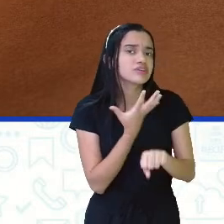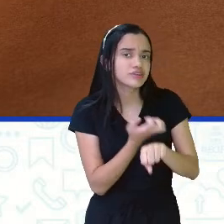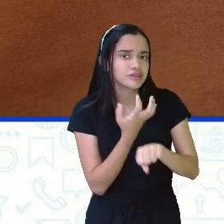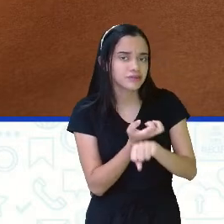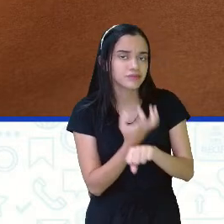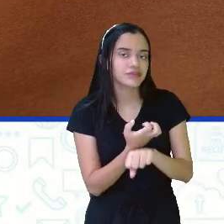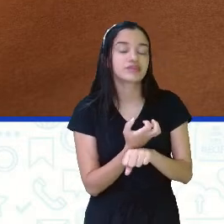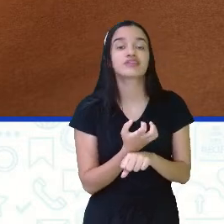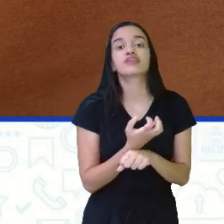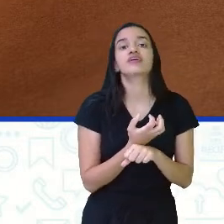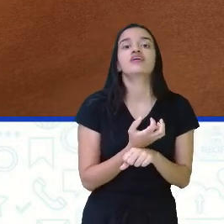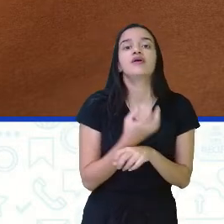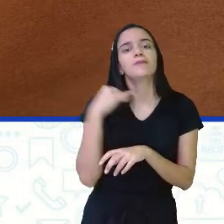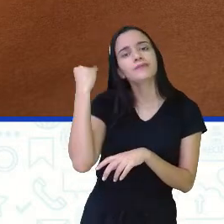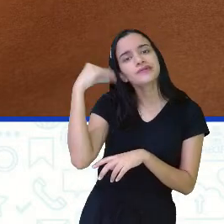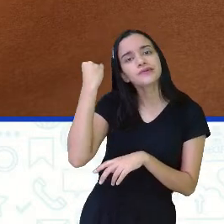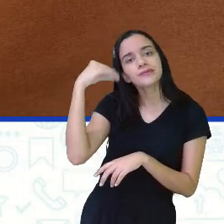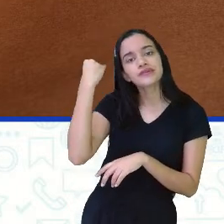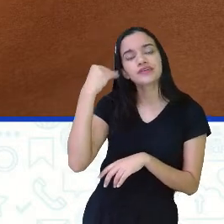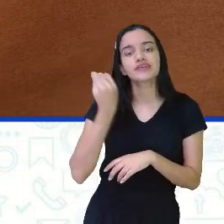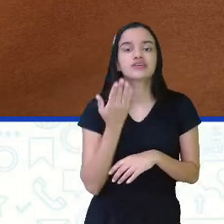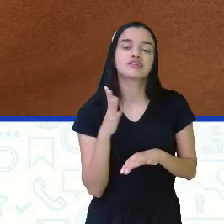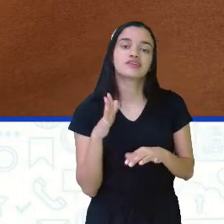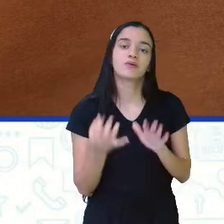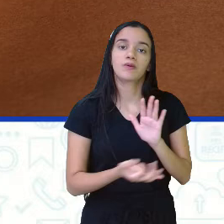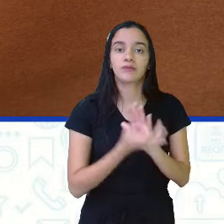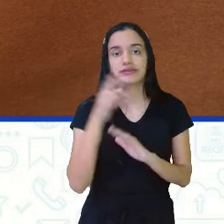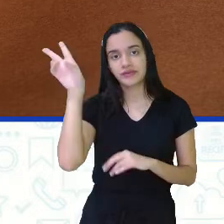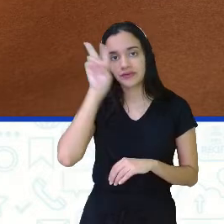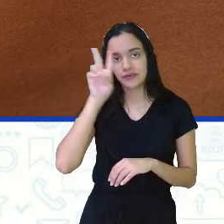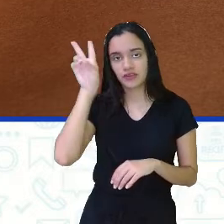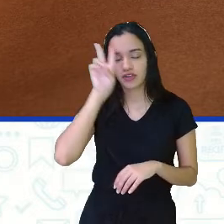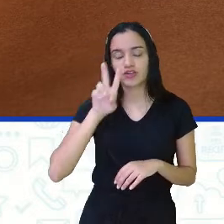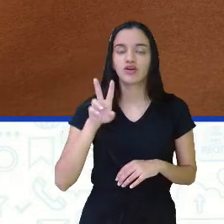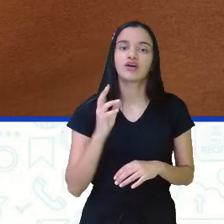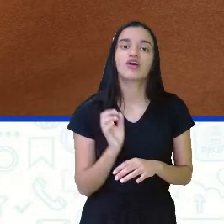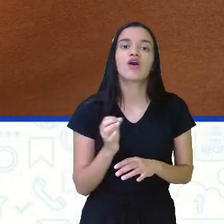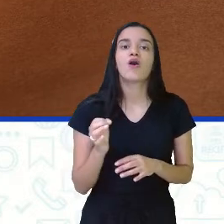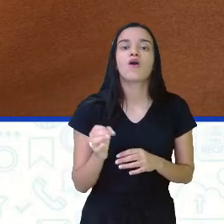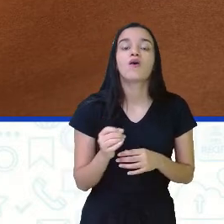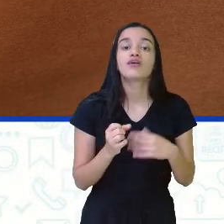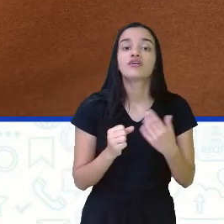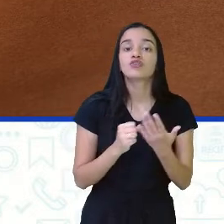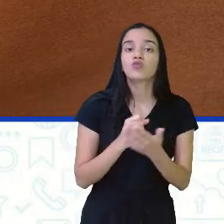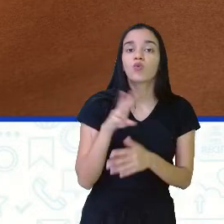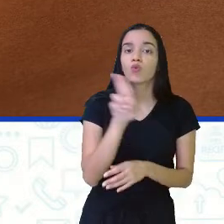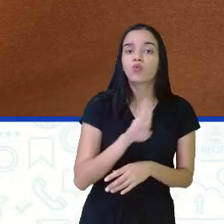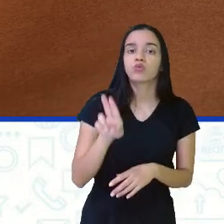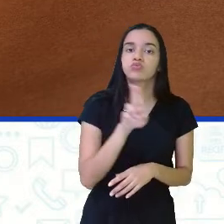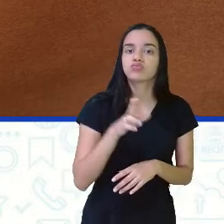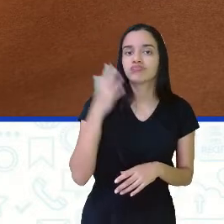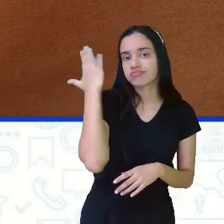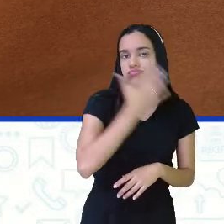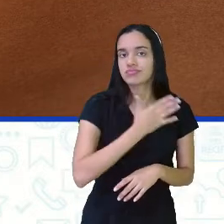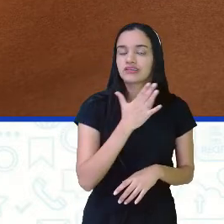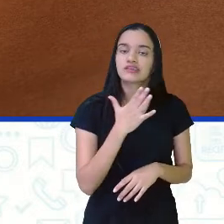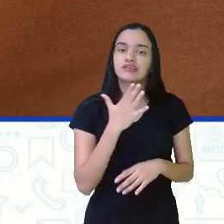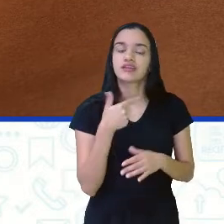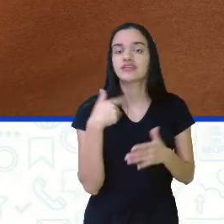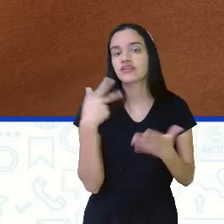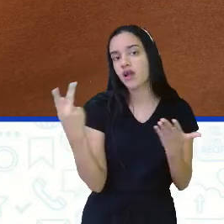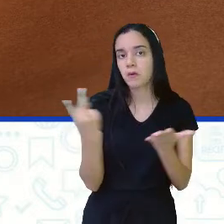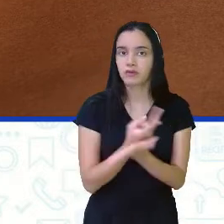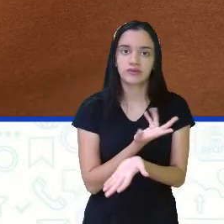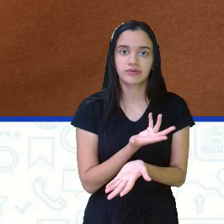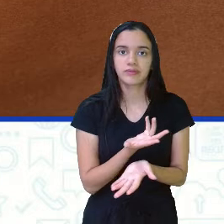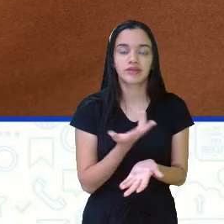formas, tá? Então, o argumento histórico, ele utiliza como forma de comprovação uma série de